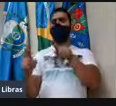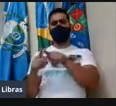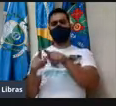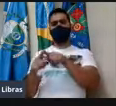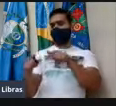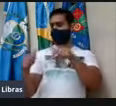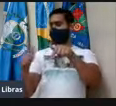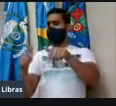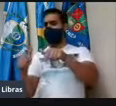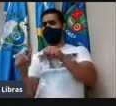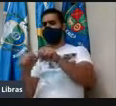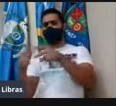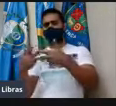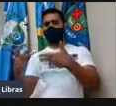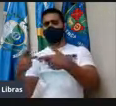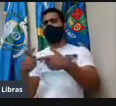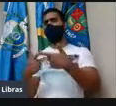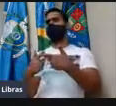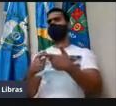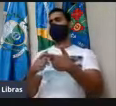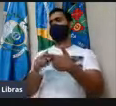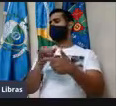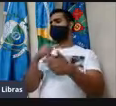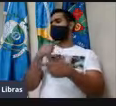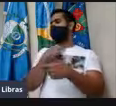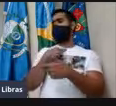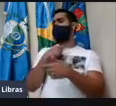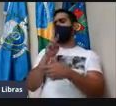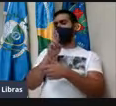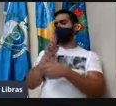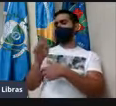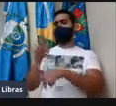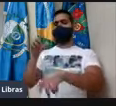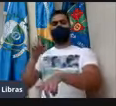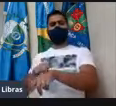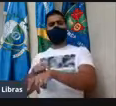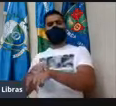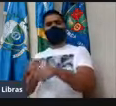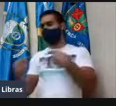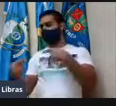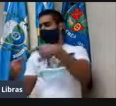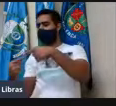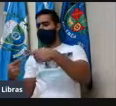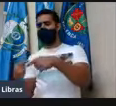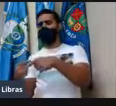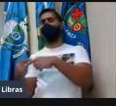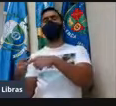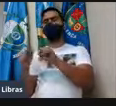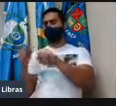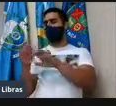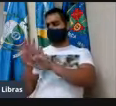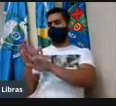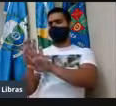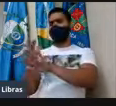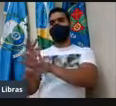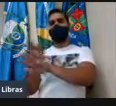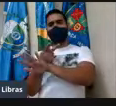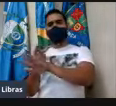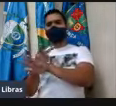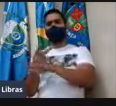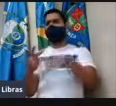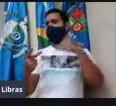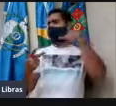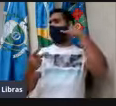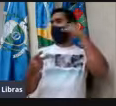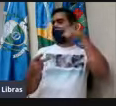dedicação, o que não puder ser resolvido na hora, a nível de resposta, pesquise e entre em contato, não